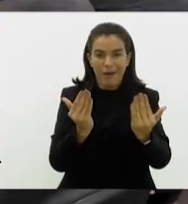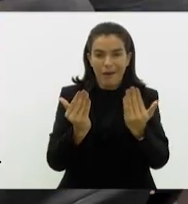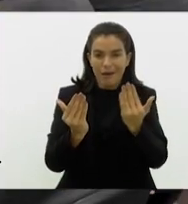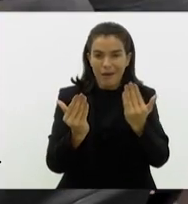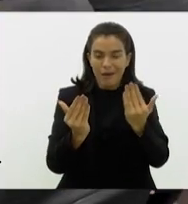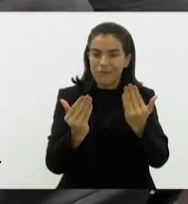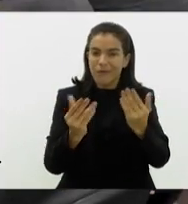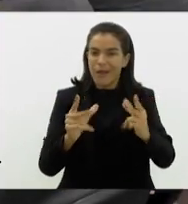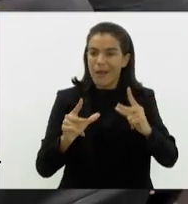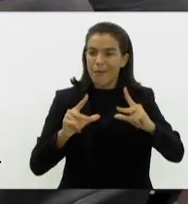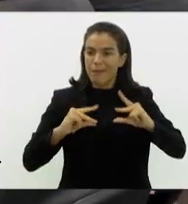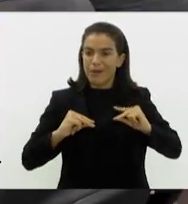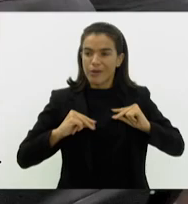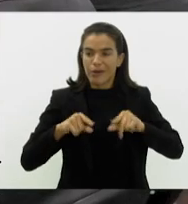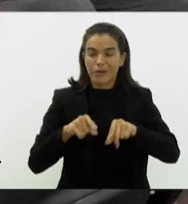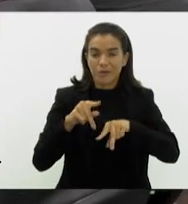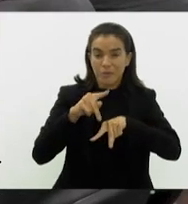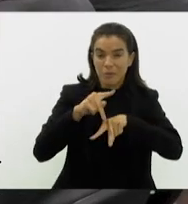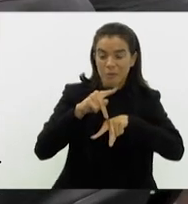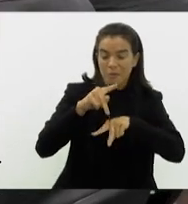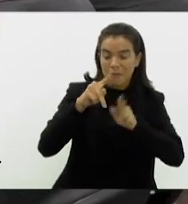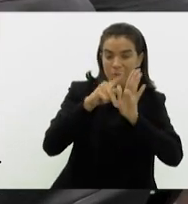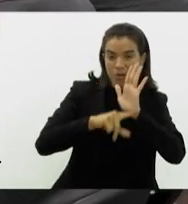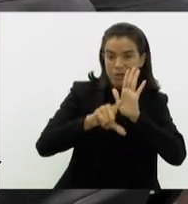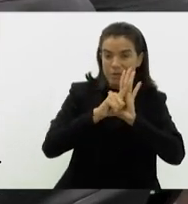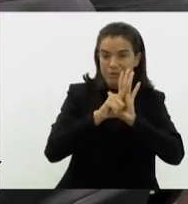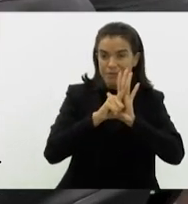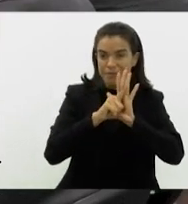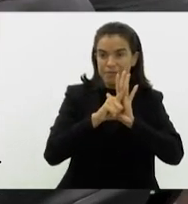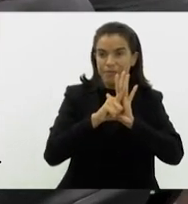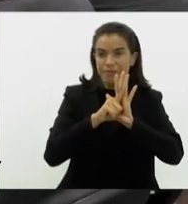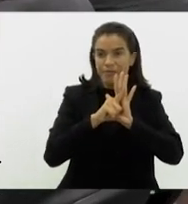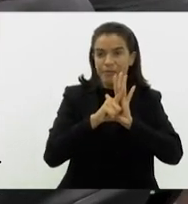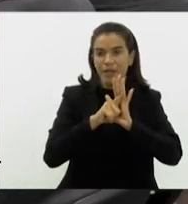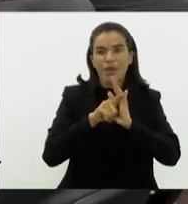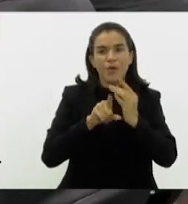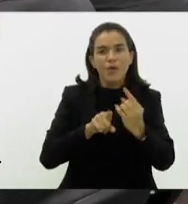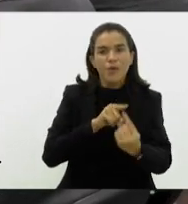a meritoriedade desse projeto, enfim, e a